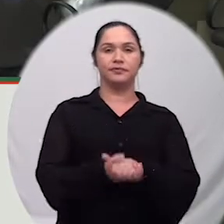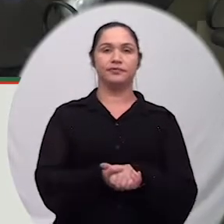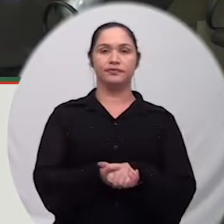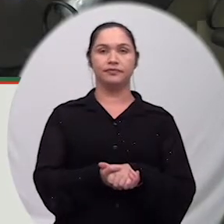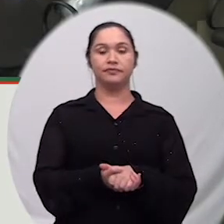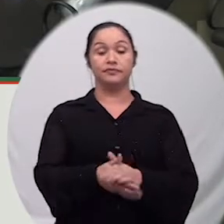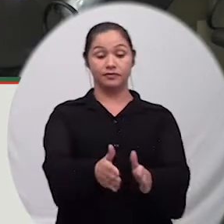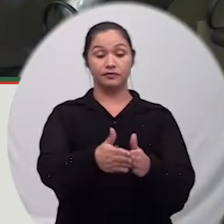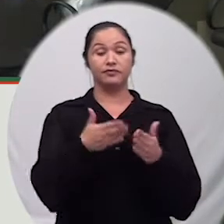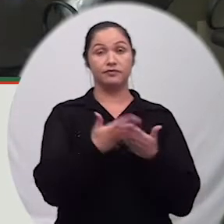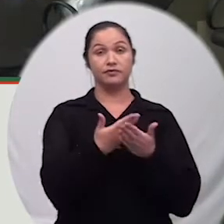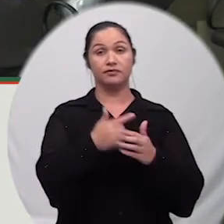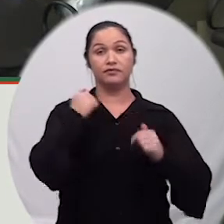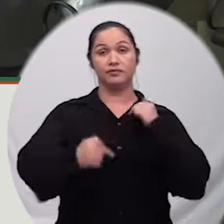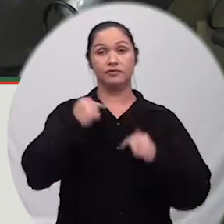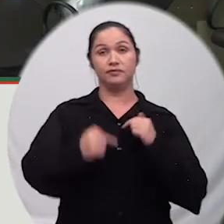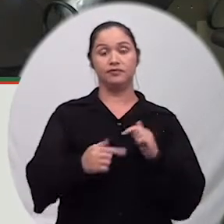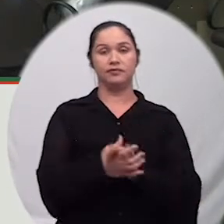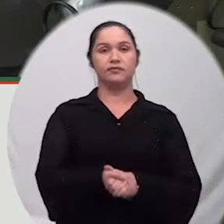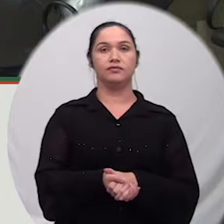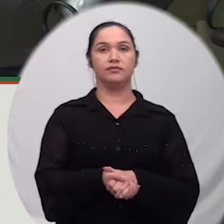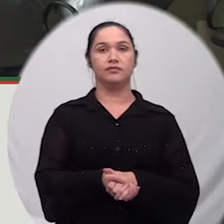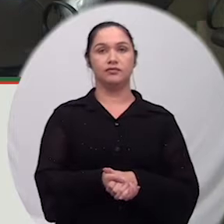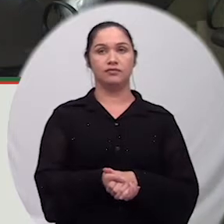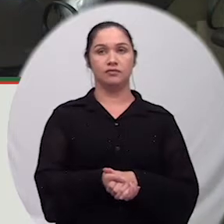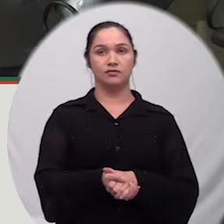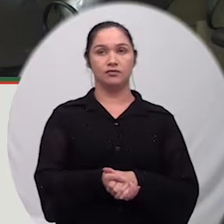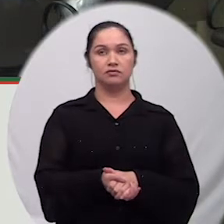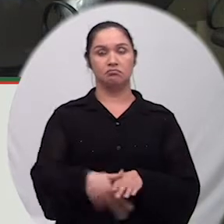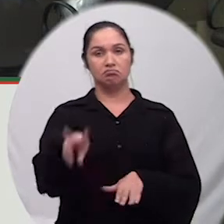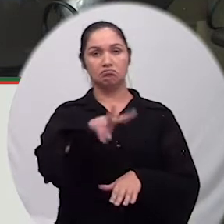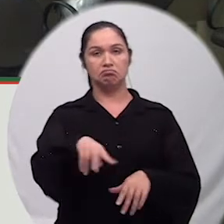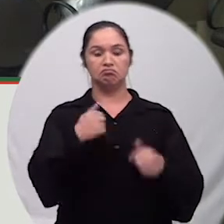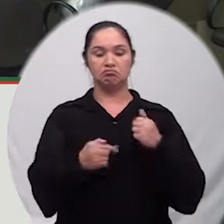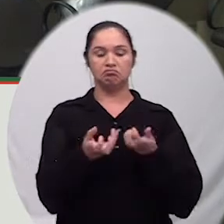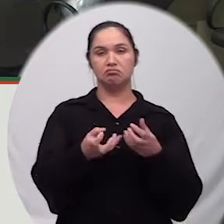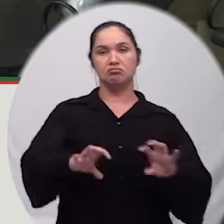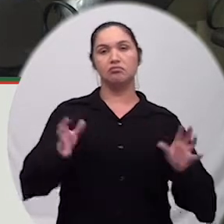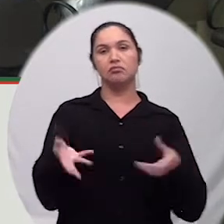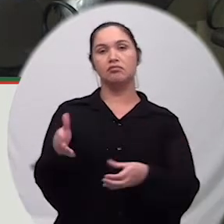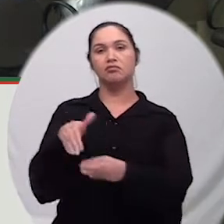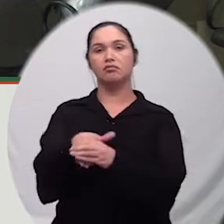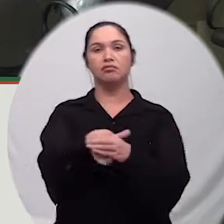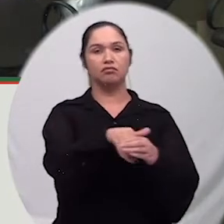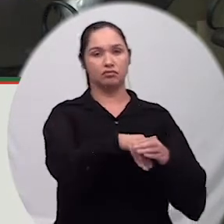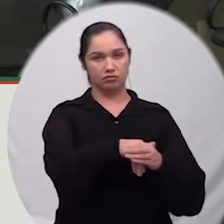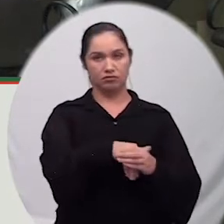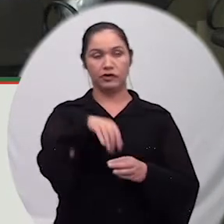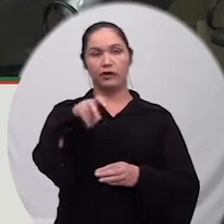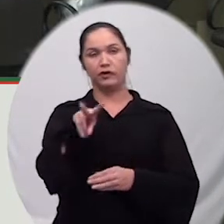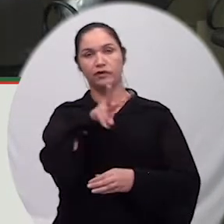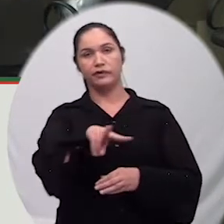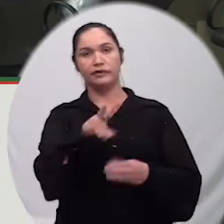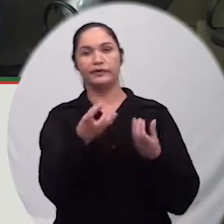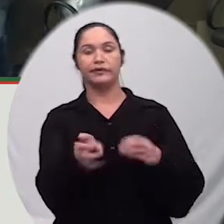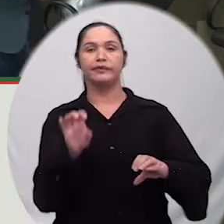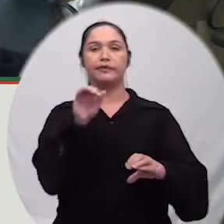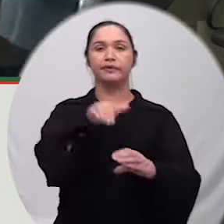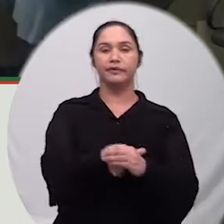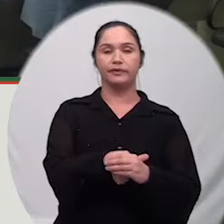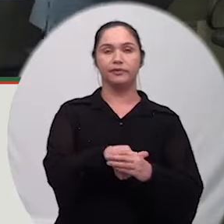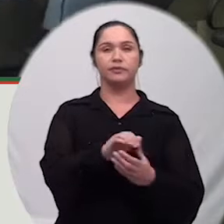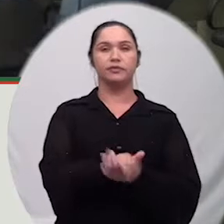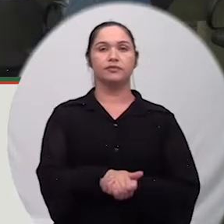O requerimento continua em discussão. Não havendo quem queira discutir, está em votação. Os contrários se manifestam,